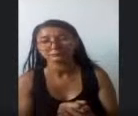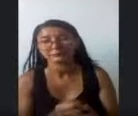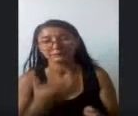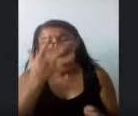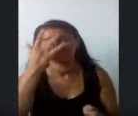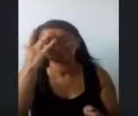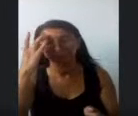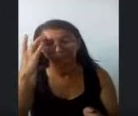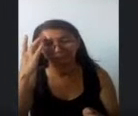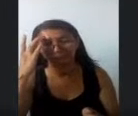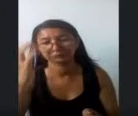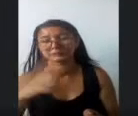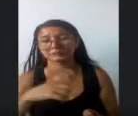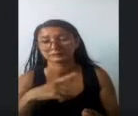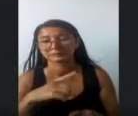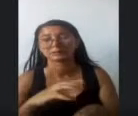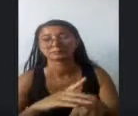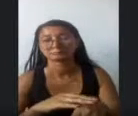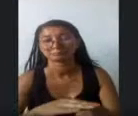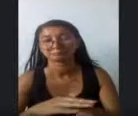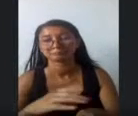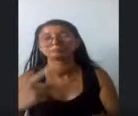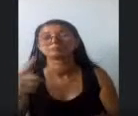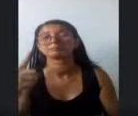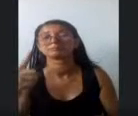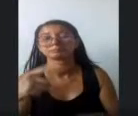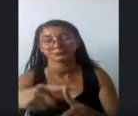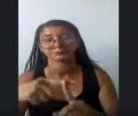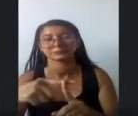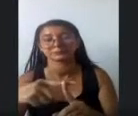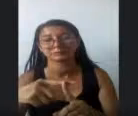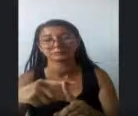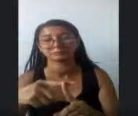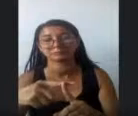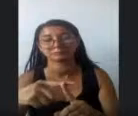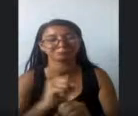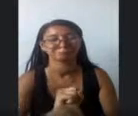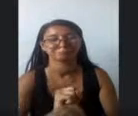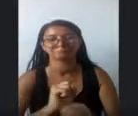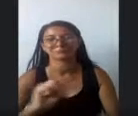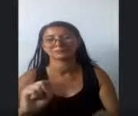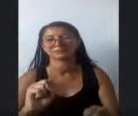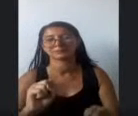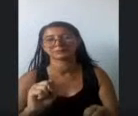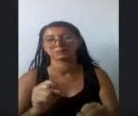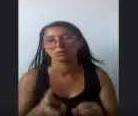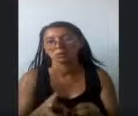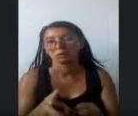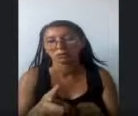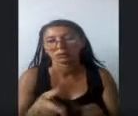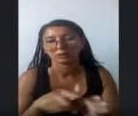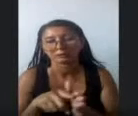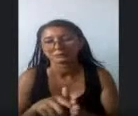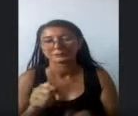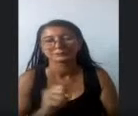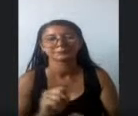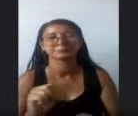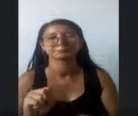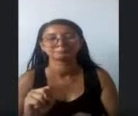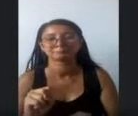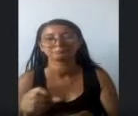não conseguimos dar continuidade, né, nessa situação dessa população. E aí, além